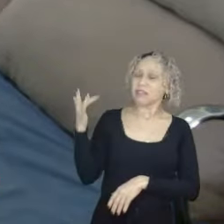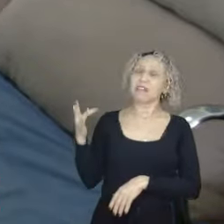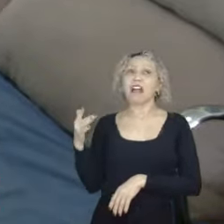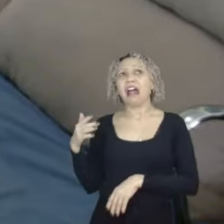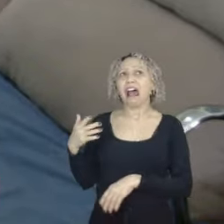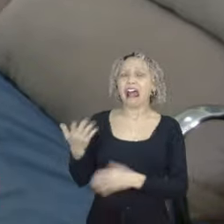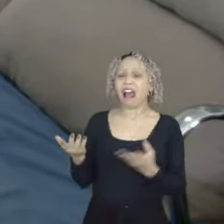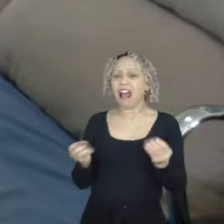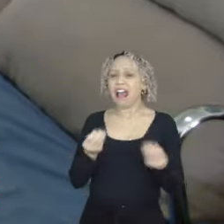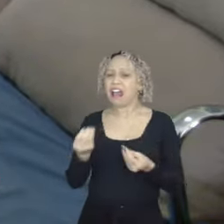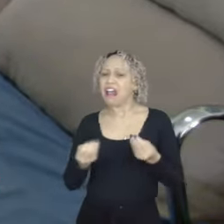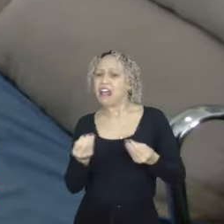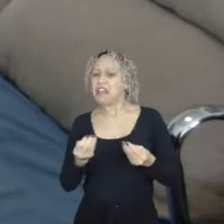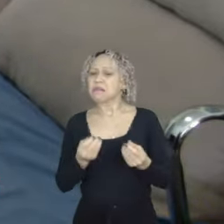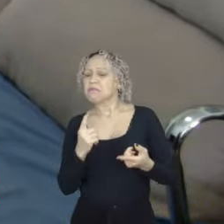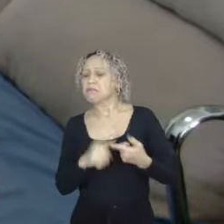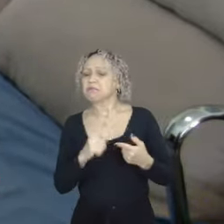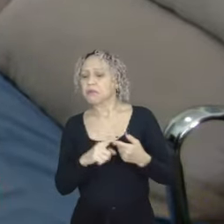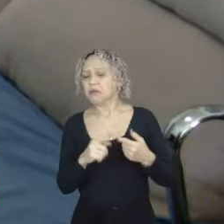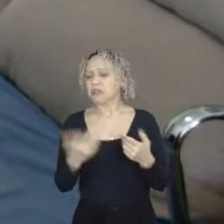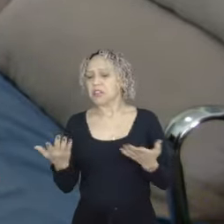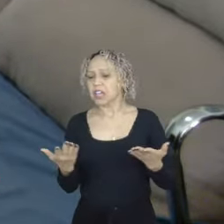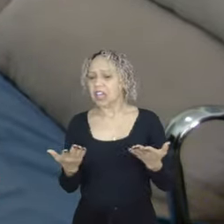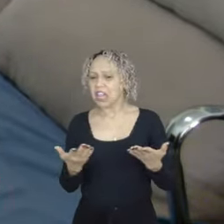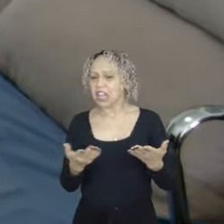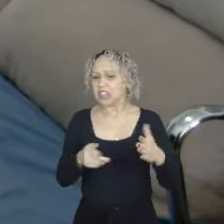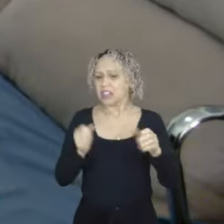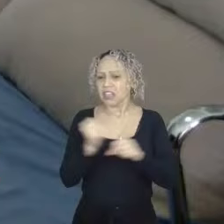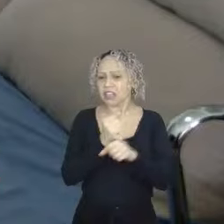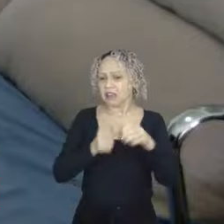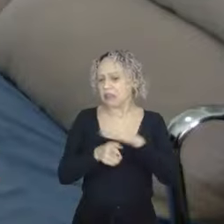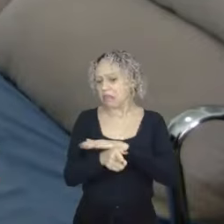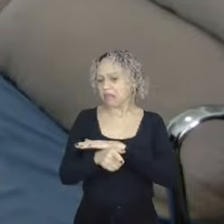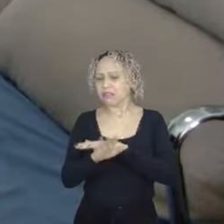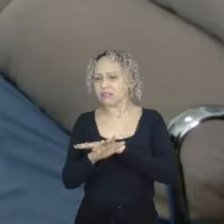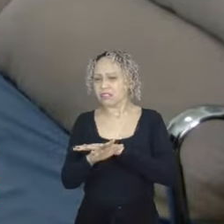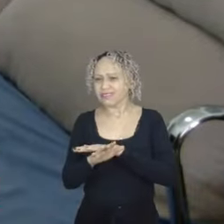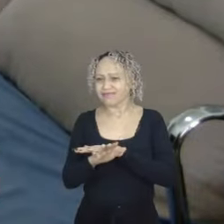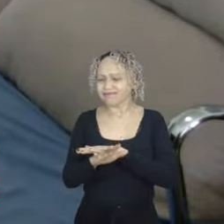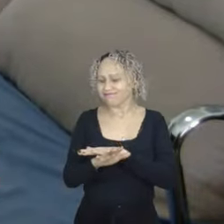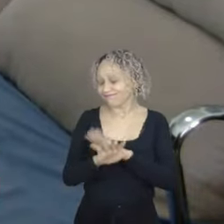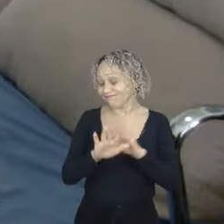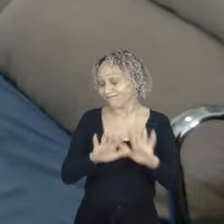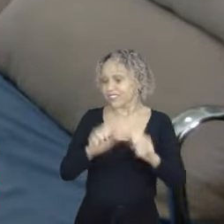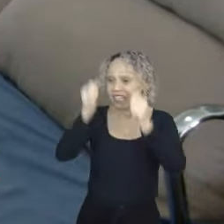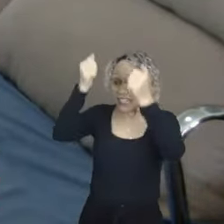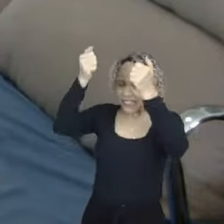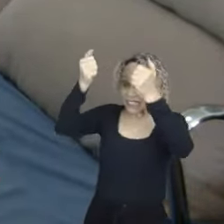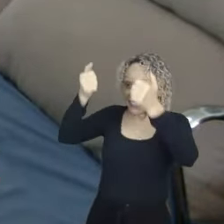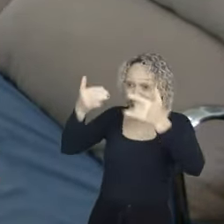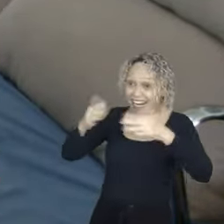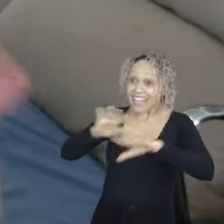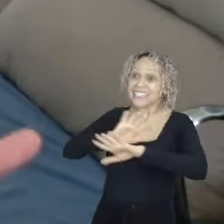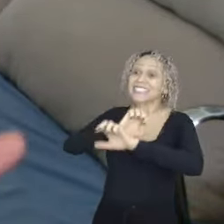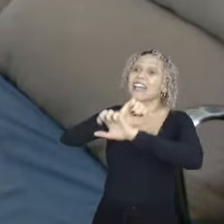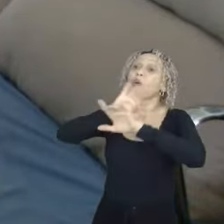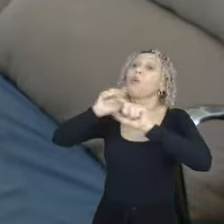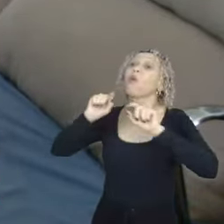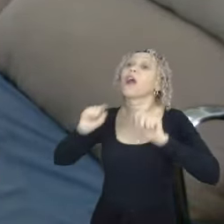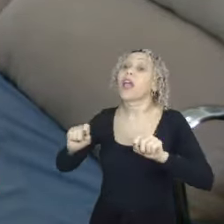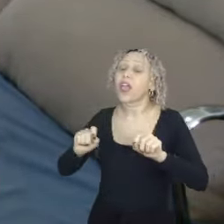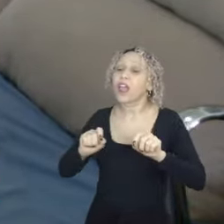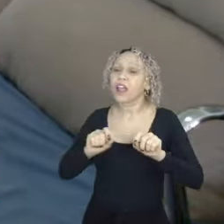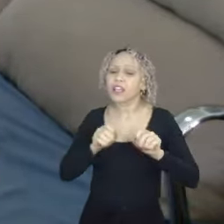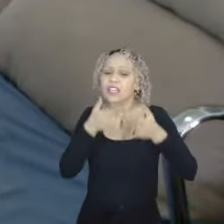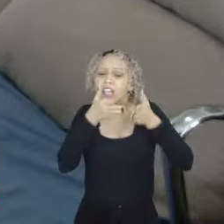das intenções brasileiras com relação a esse submarino com propulsão nuclear, é bom esclarecer que o navio ele vai utilizar